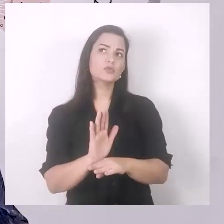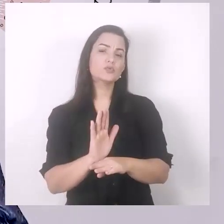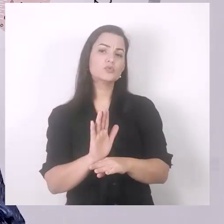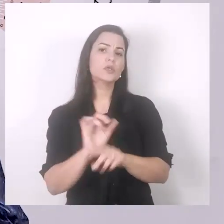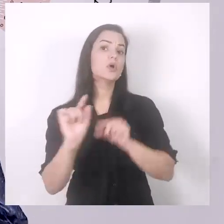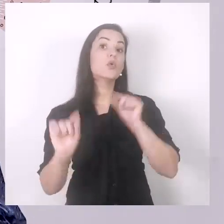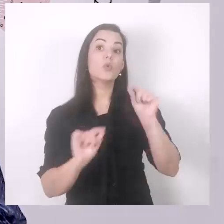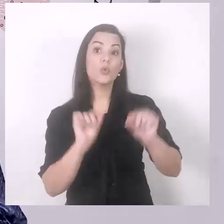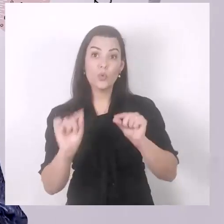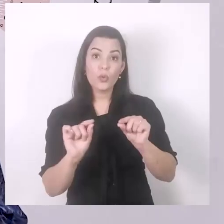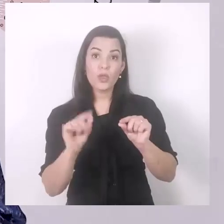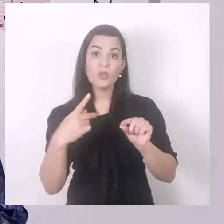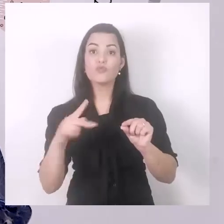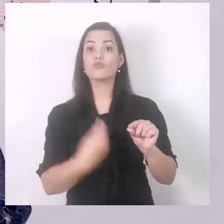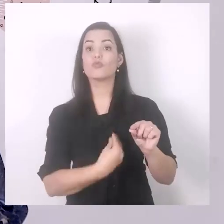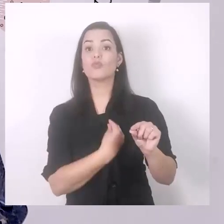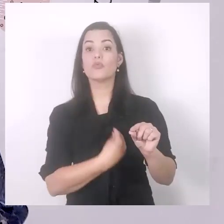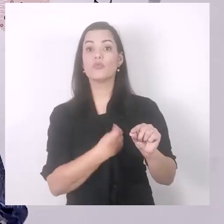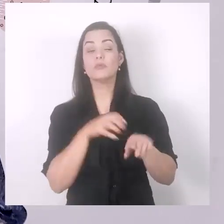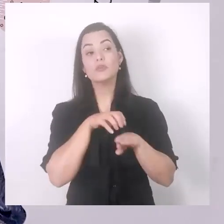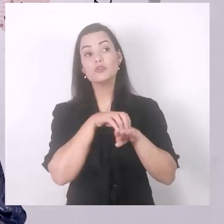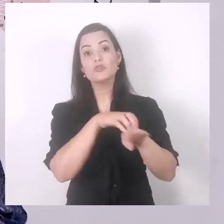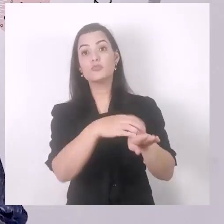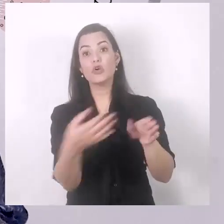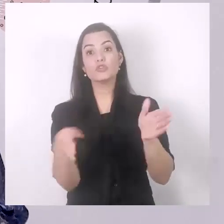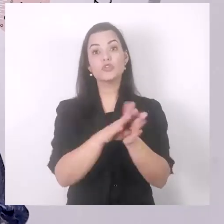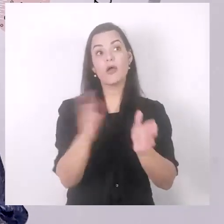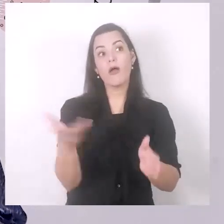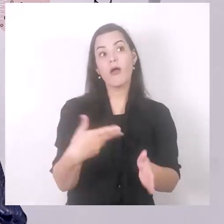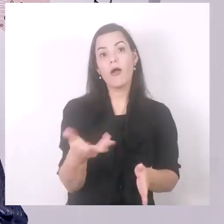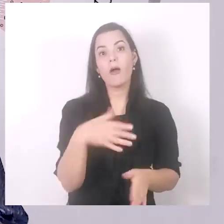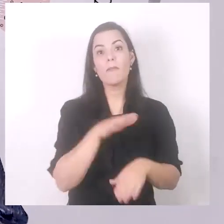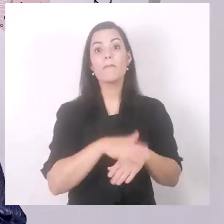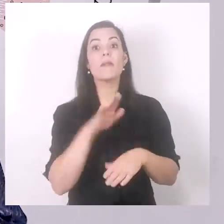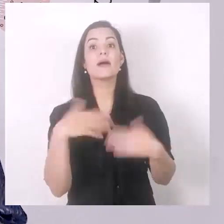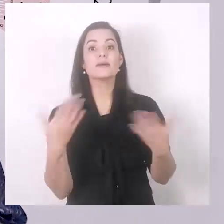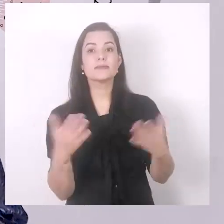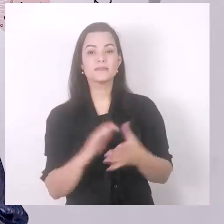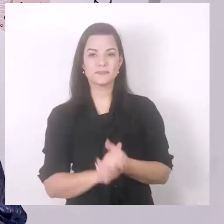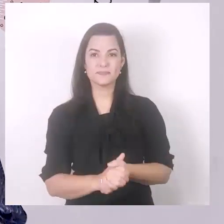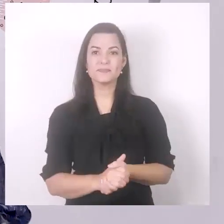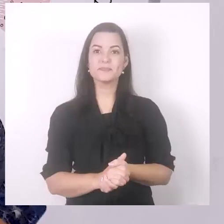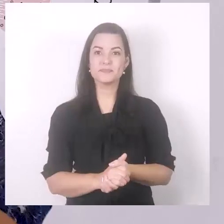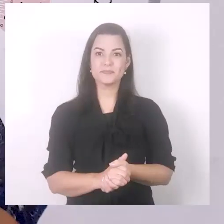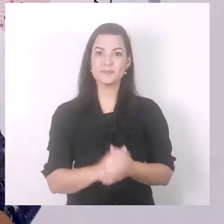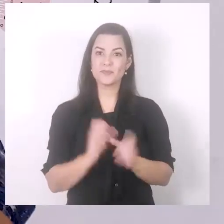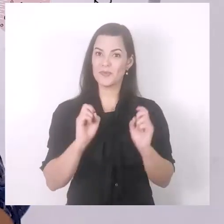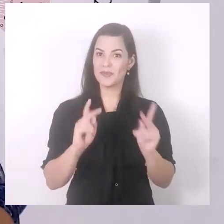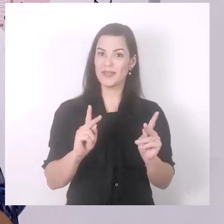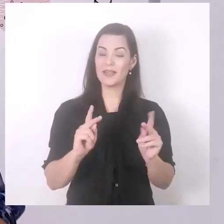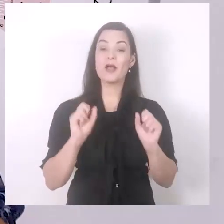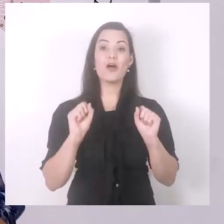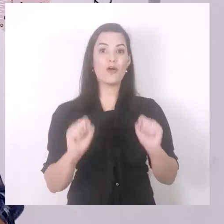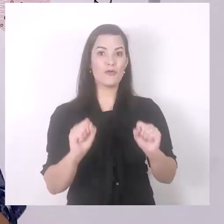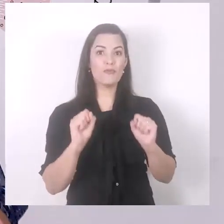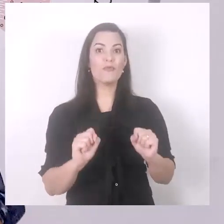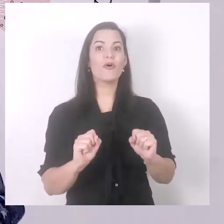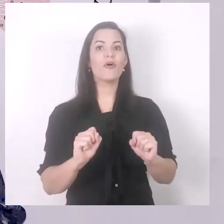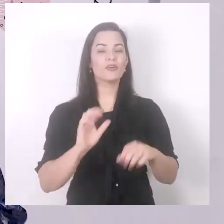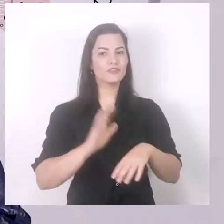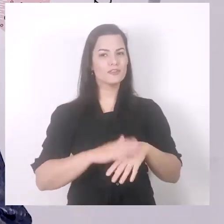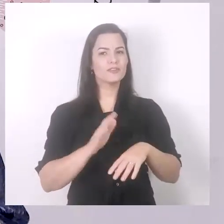ela contribuiria para o meio de transporte ficar ainda mais rápido, tá bom? Então, pode fazer das duas